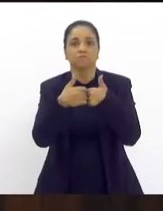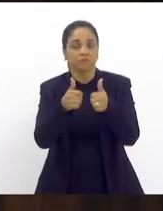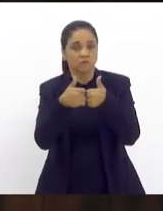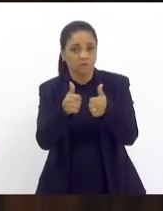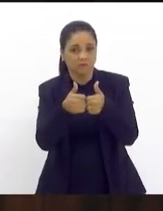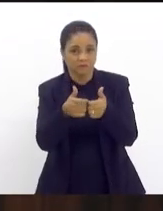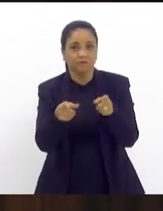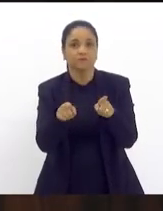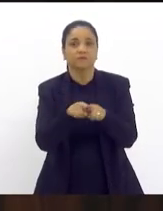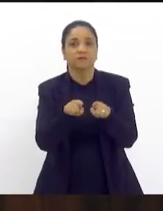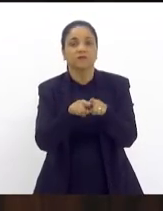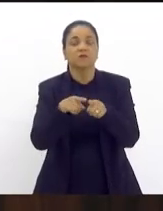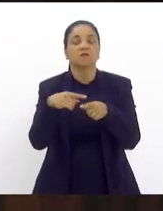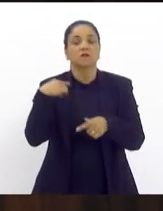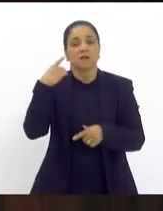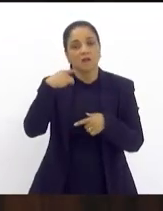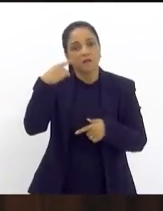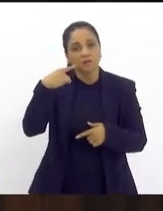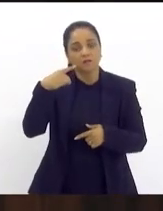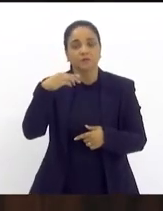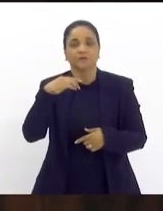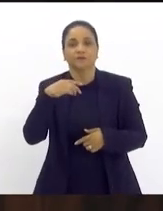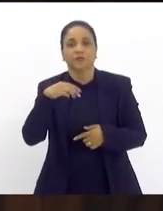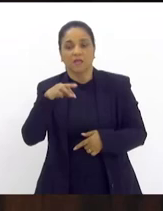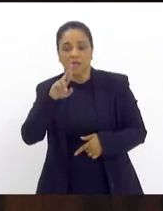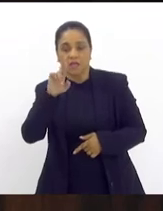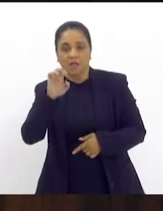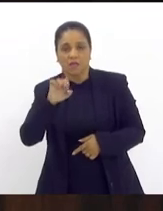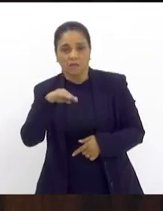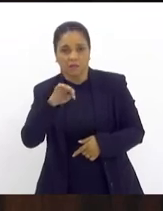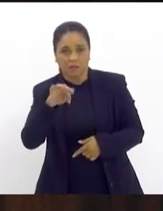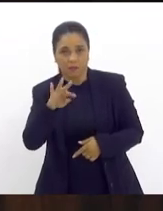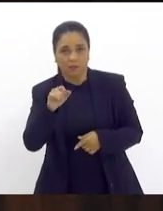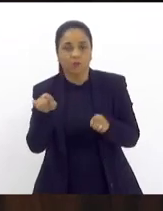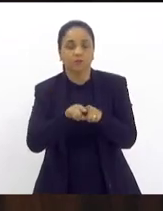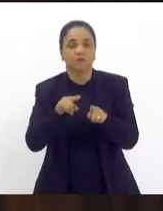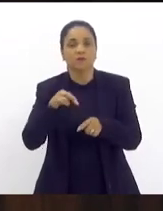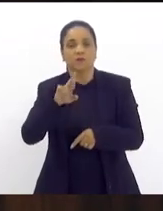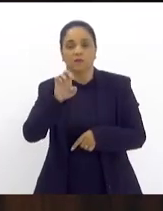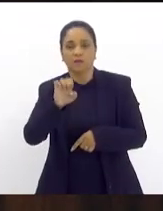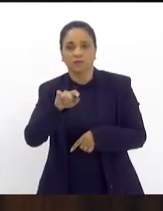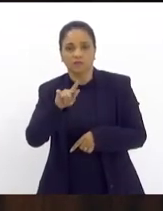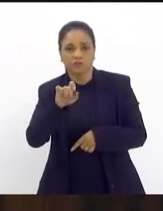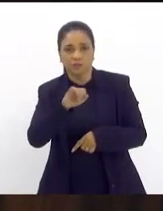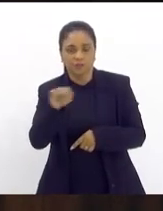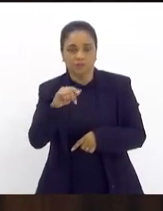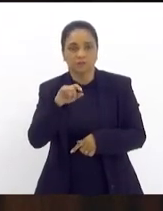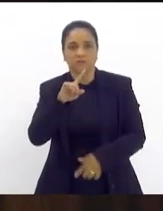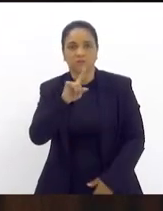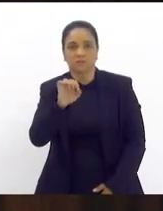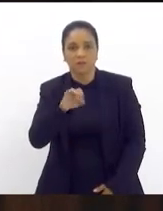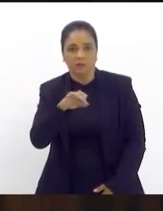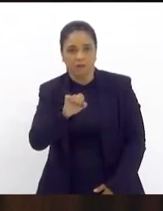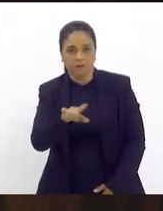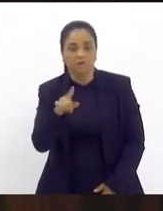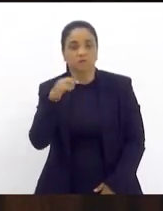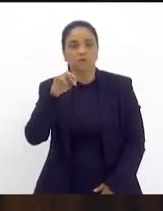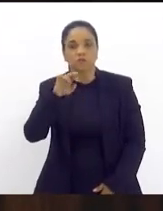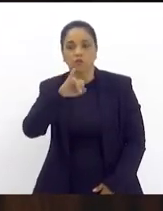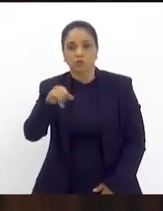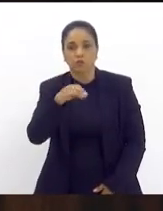relatores Jorge Felipe Neto Mônica Francisco enfermeira Rejane Célia Jordão em discussão